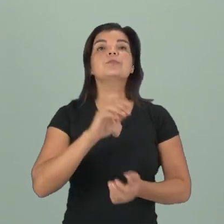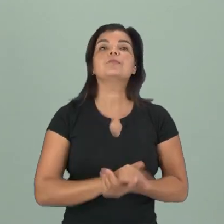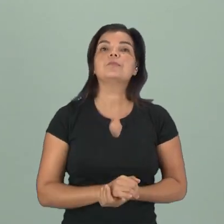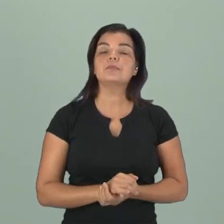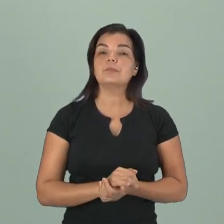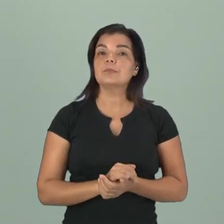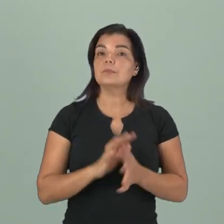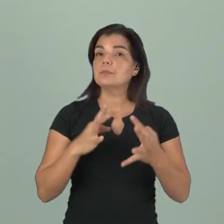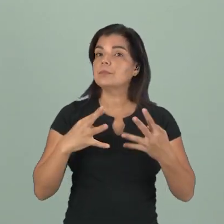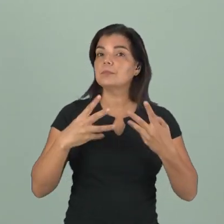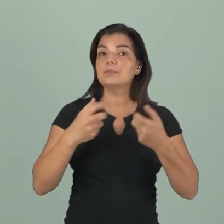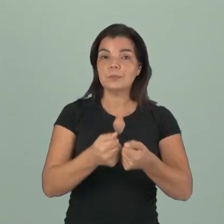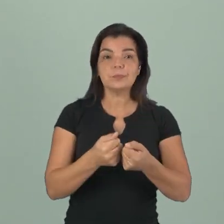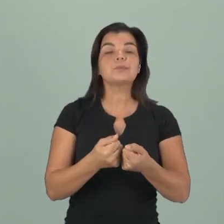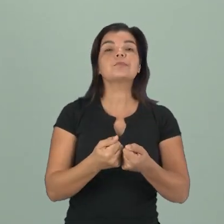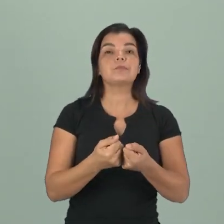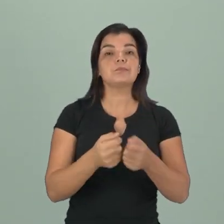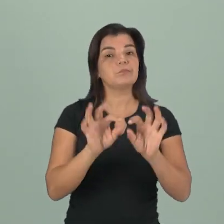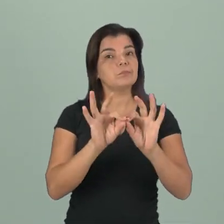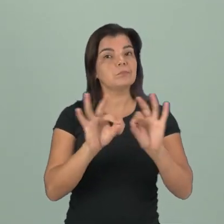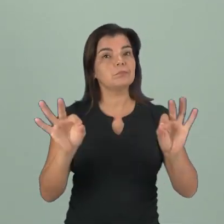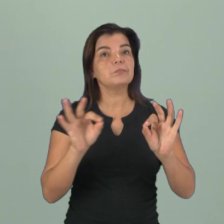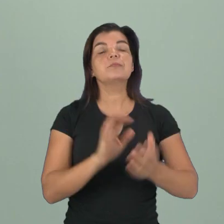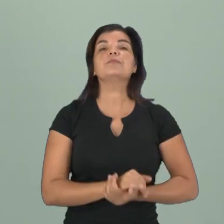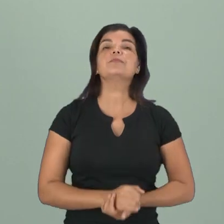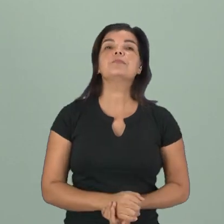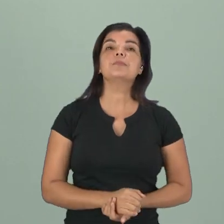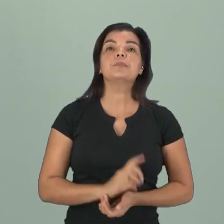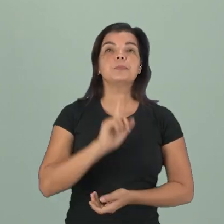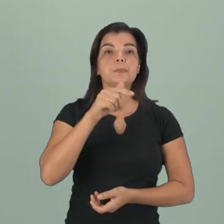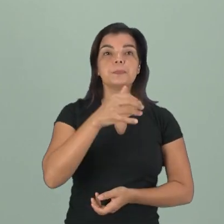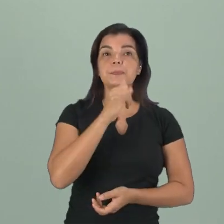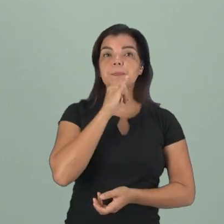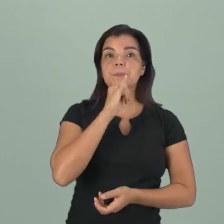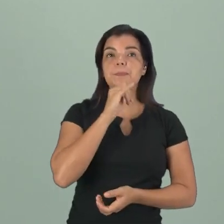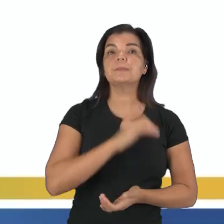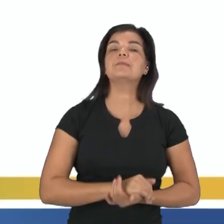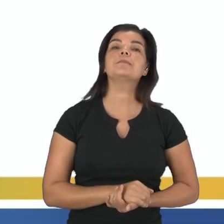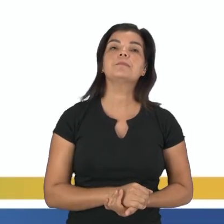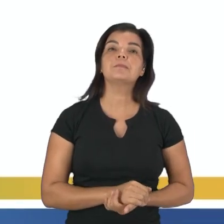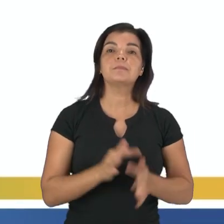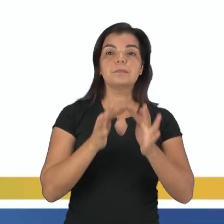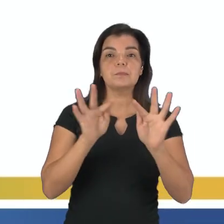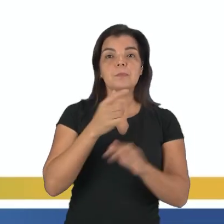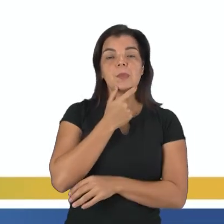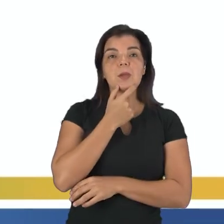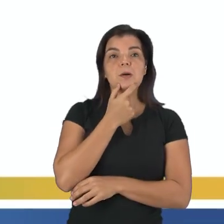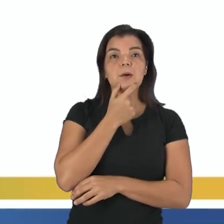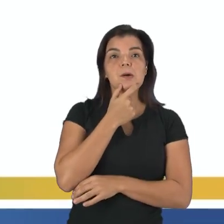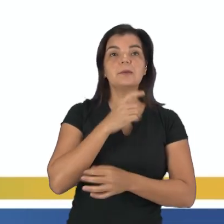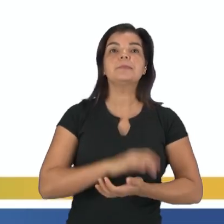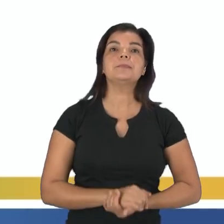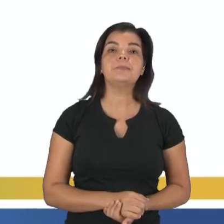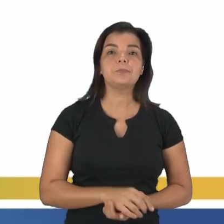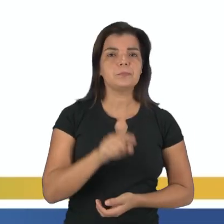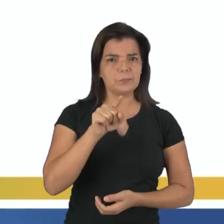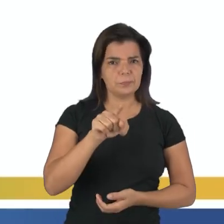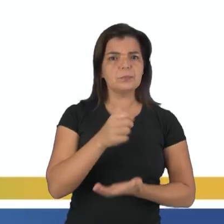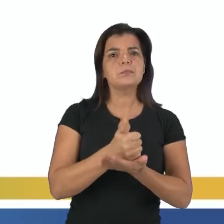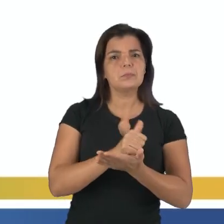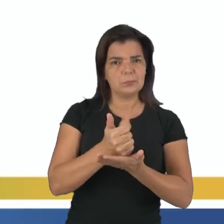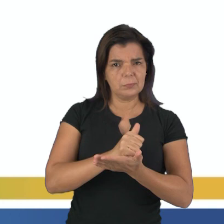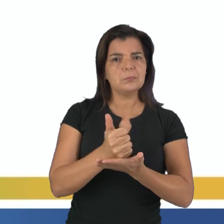ser completa, vai ser uma resposta longa. Então, outro exemplo aí. Do you play games? Você